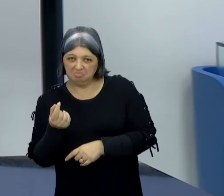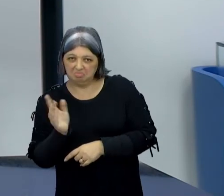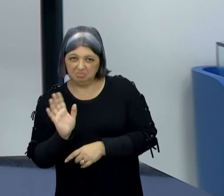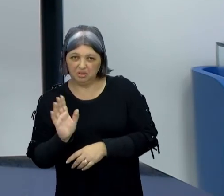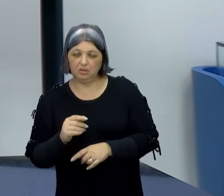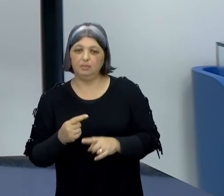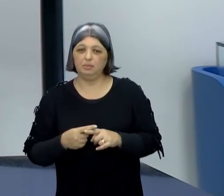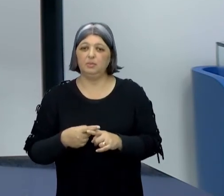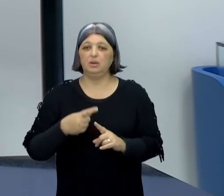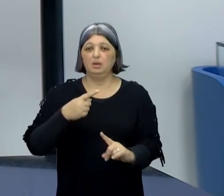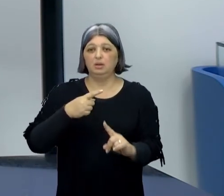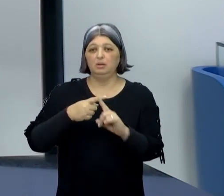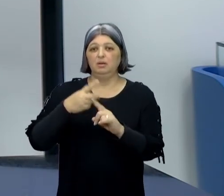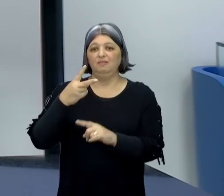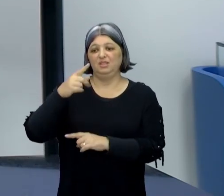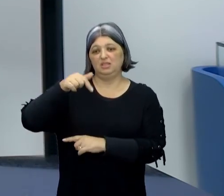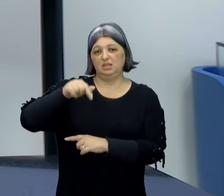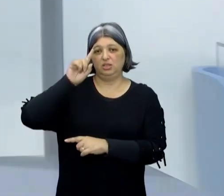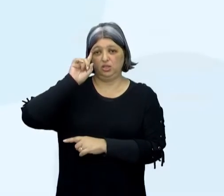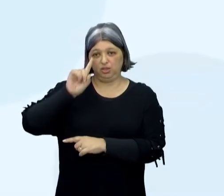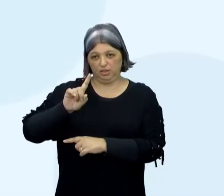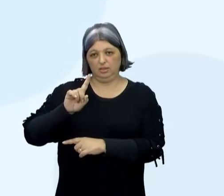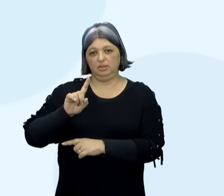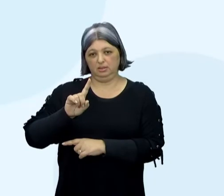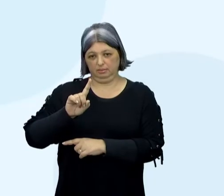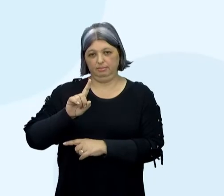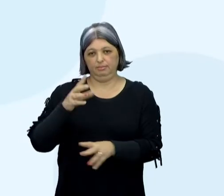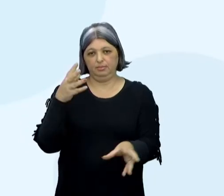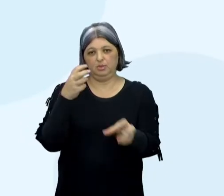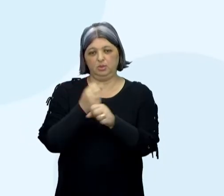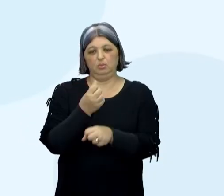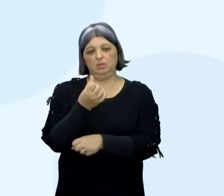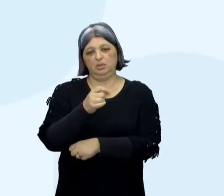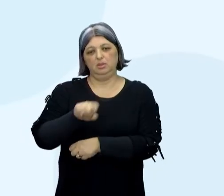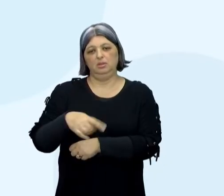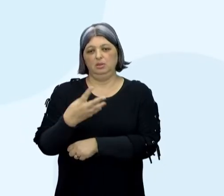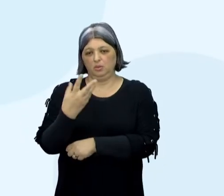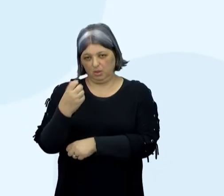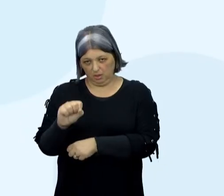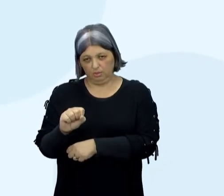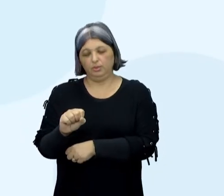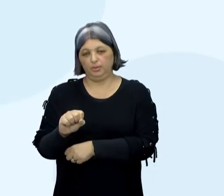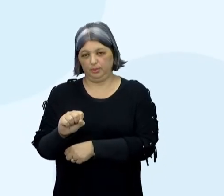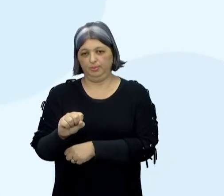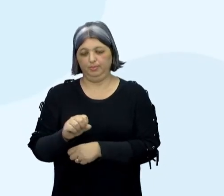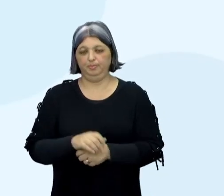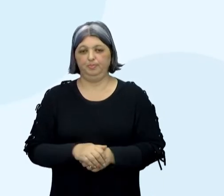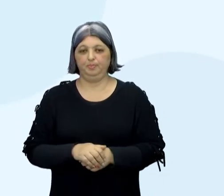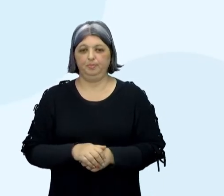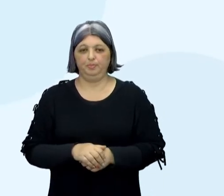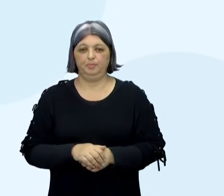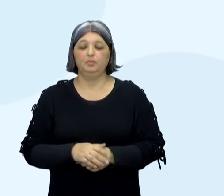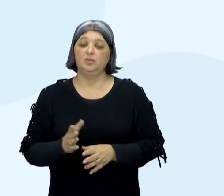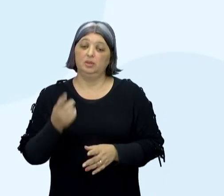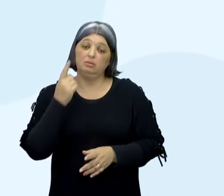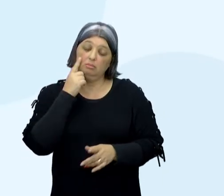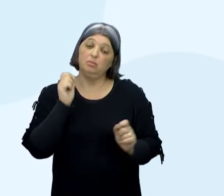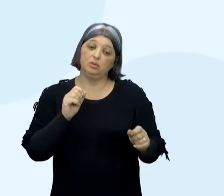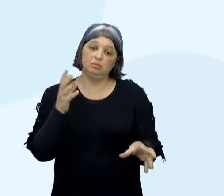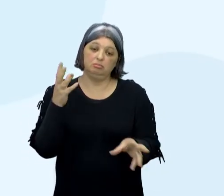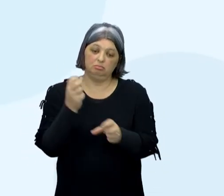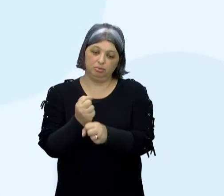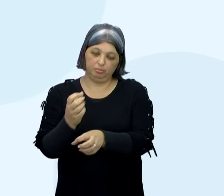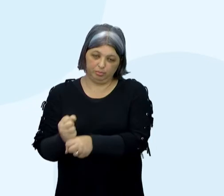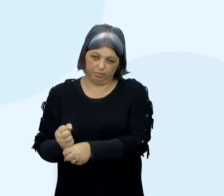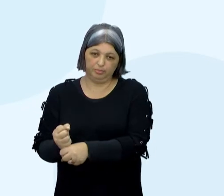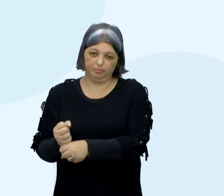por 27 dias, vai dar 6,48. Isso já é um valor aí que a gente pode aí juntar e fazer